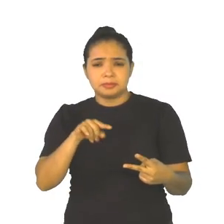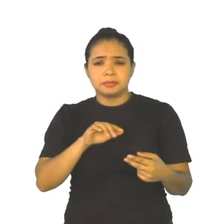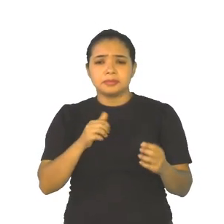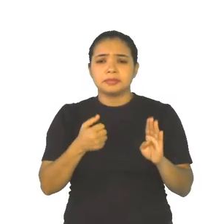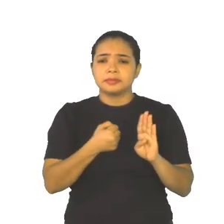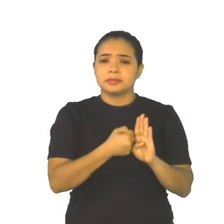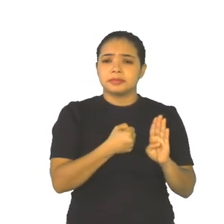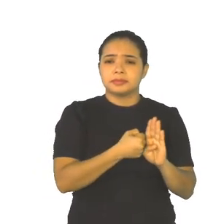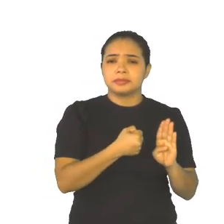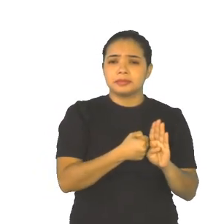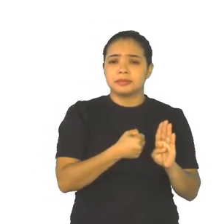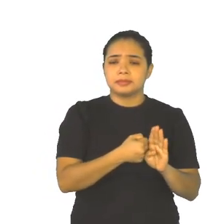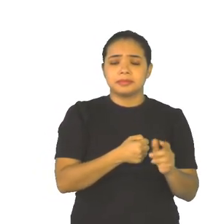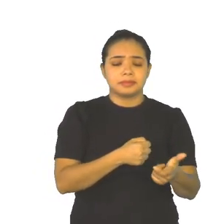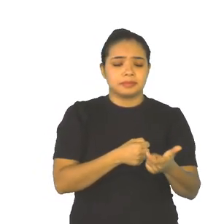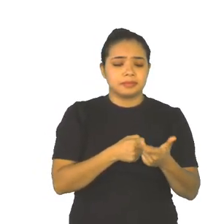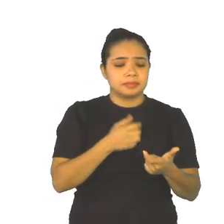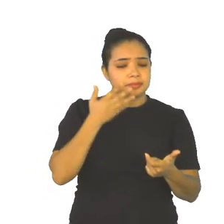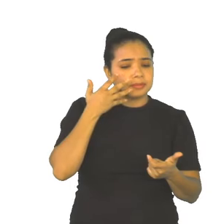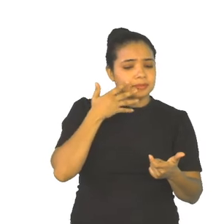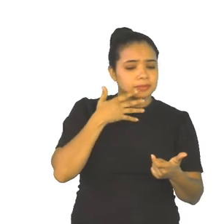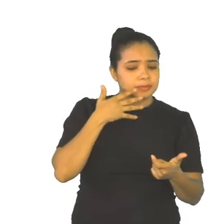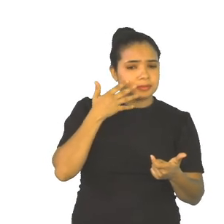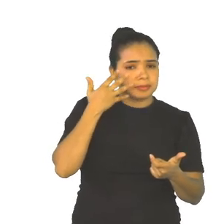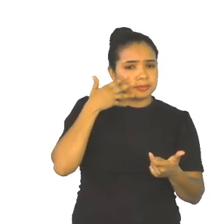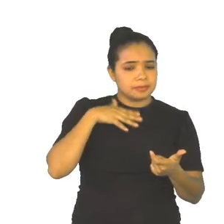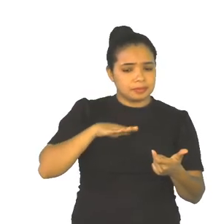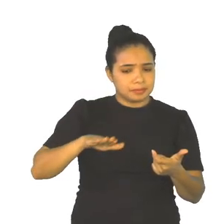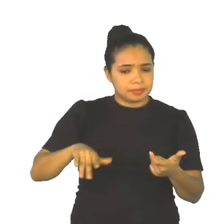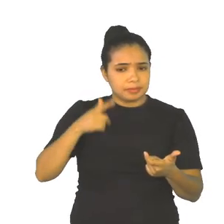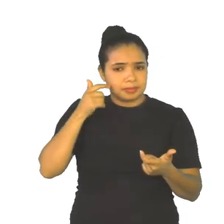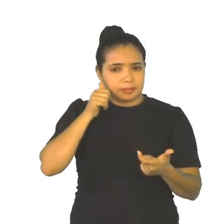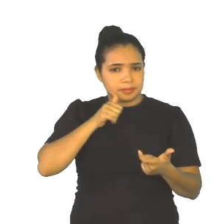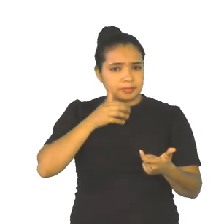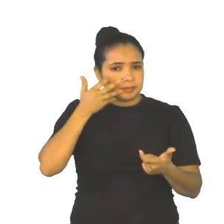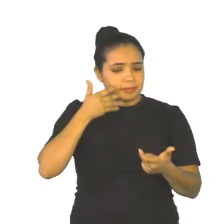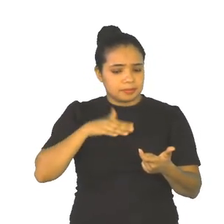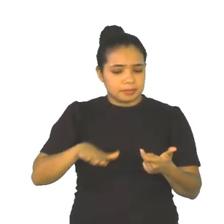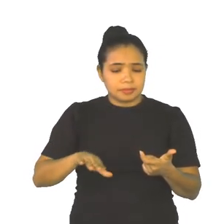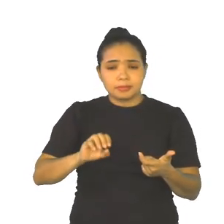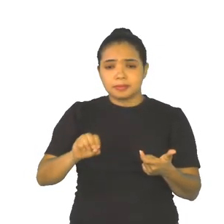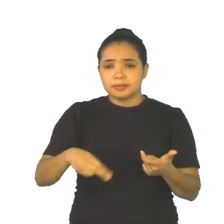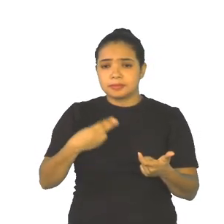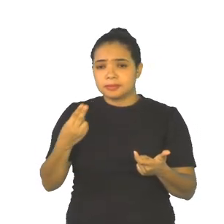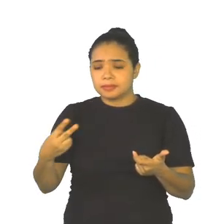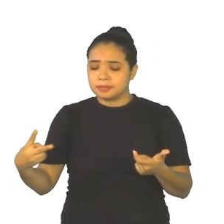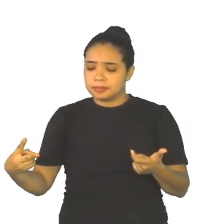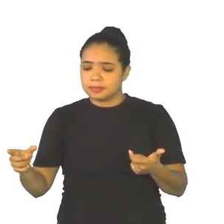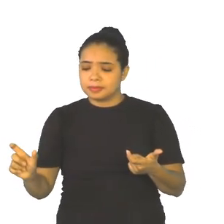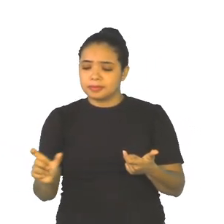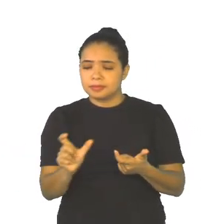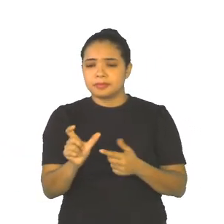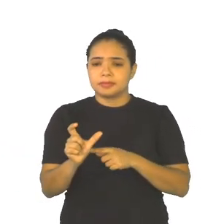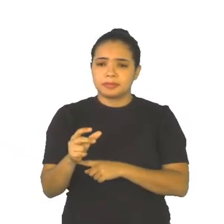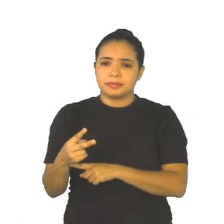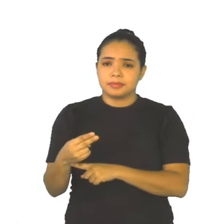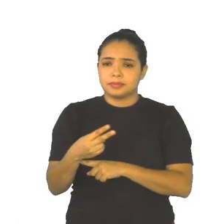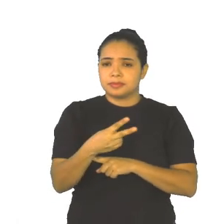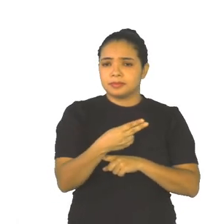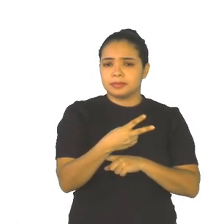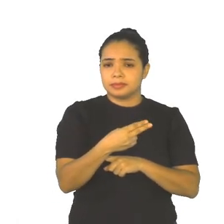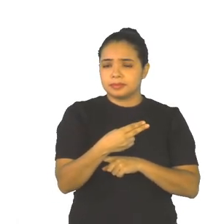substantivo? O substantivo menina ou tesoura? Nós temos dois substantivos aí nesse trecho,